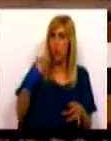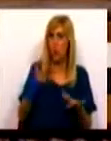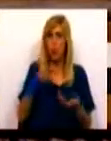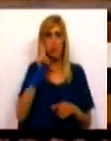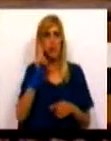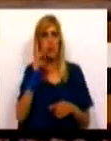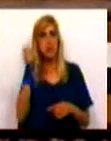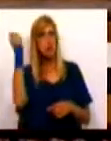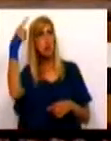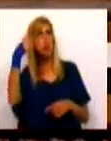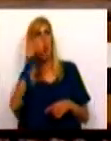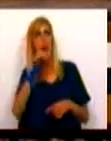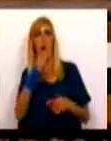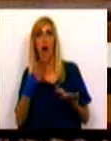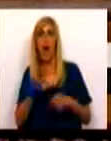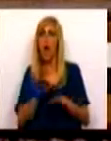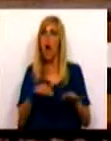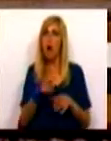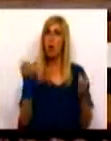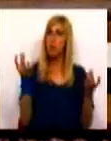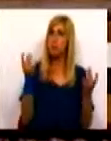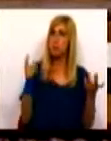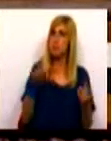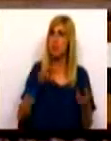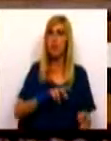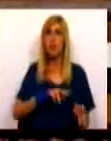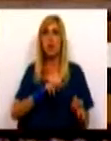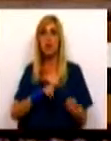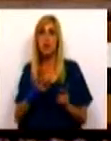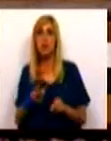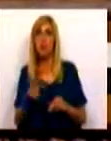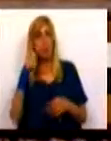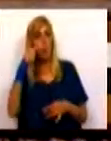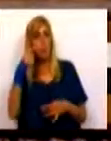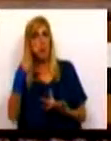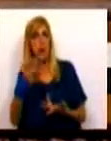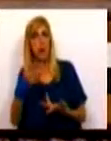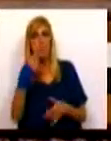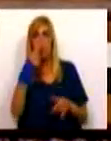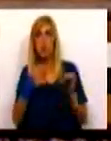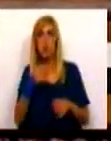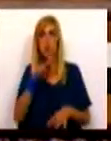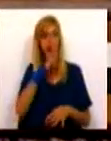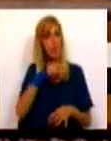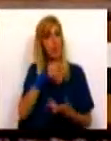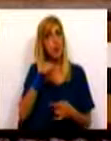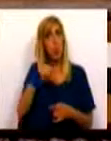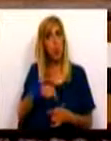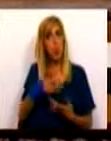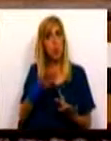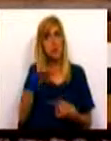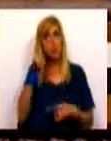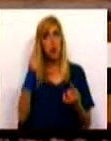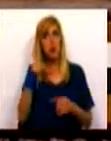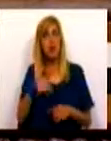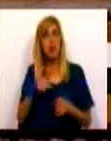do sol, da água e do lazer, transformando a praia num espaço quotidiano para cidadãos e famílias que hoje representam em